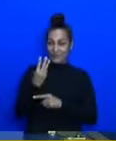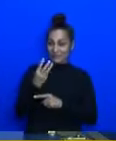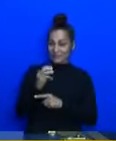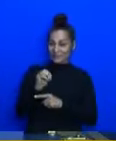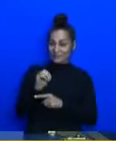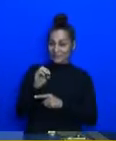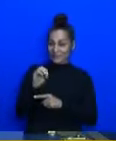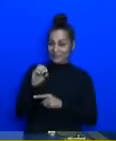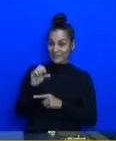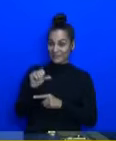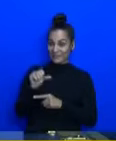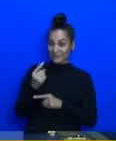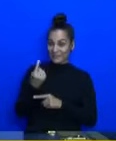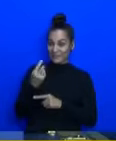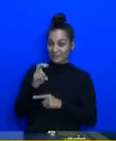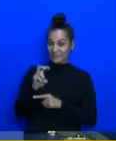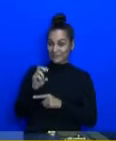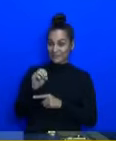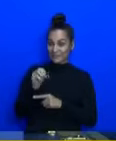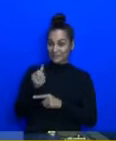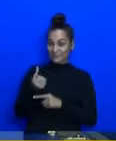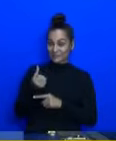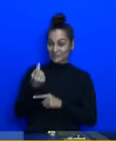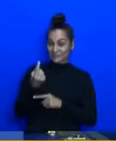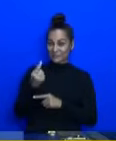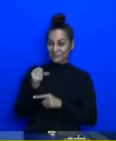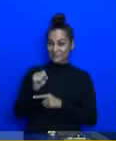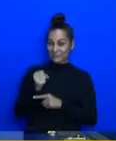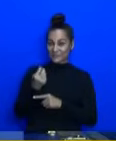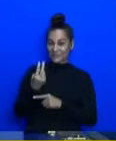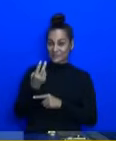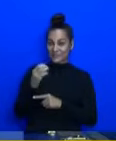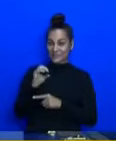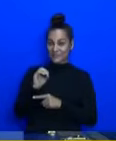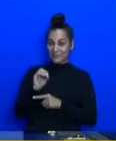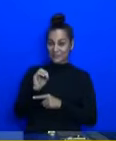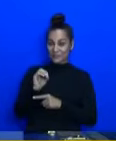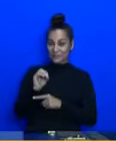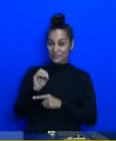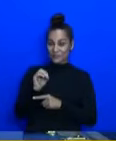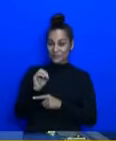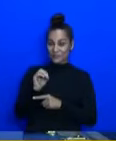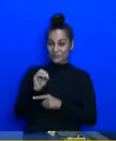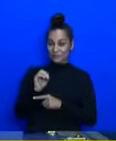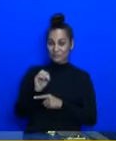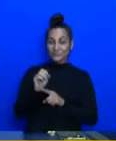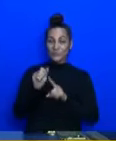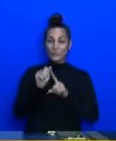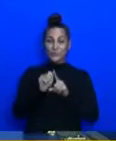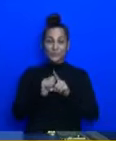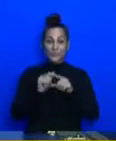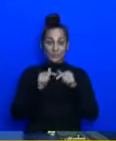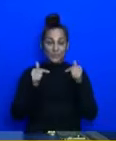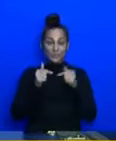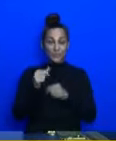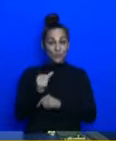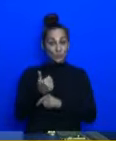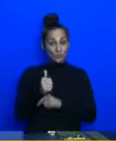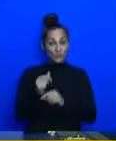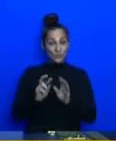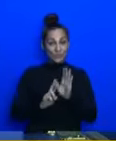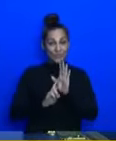30, 09, 15, 06, 18 e 20. A dezena do mês da sorte,